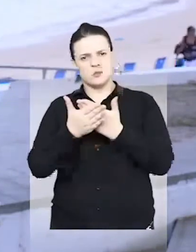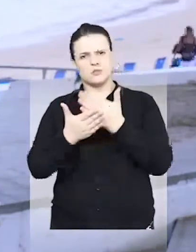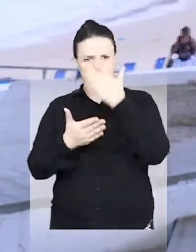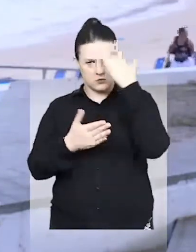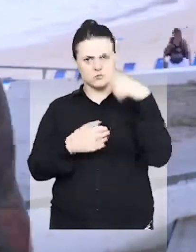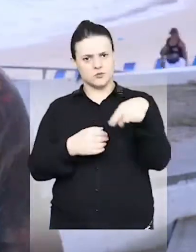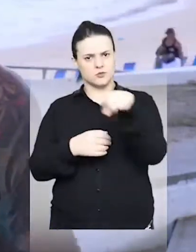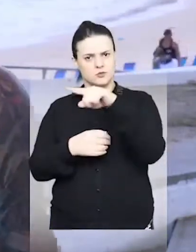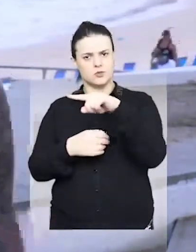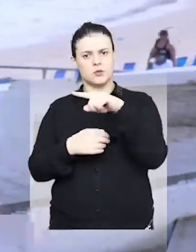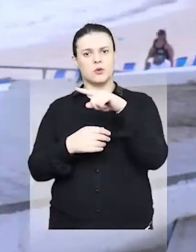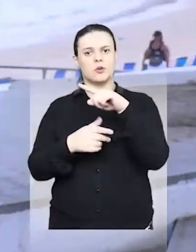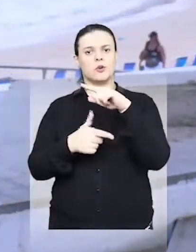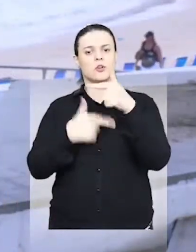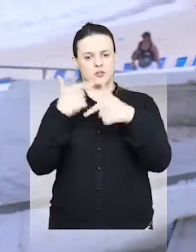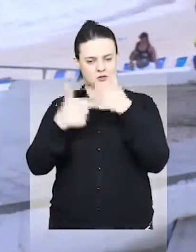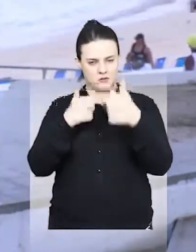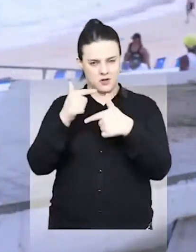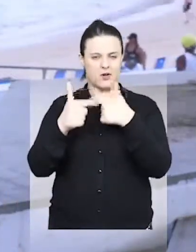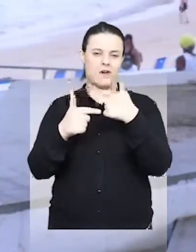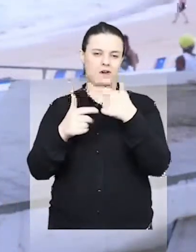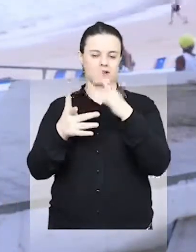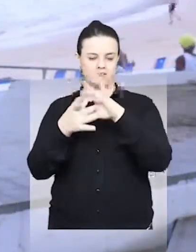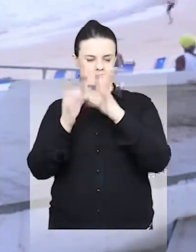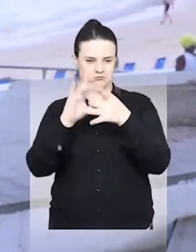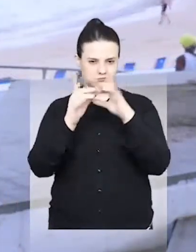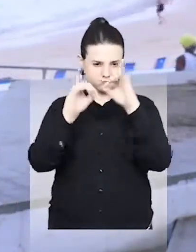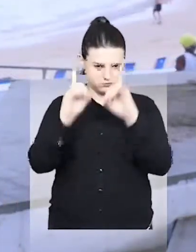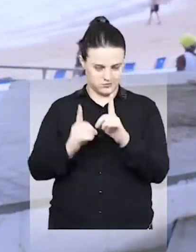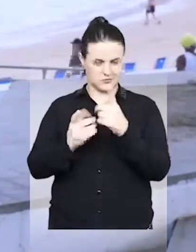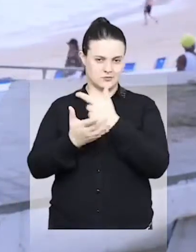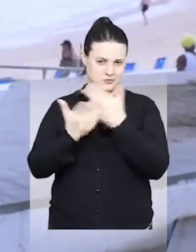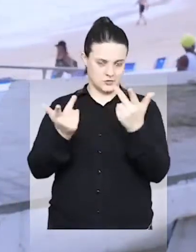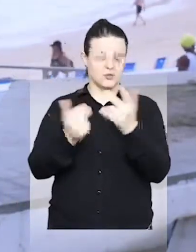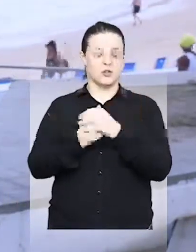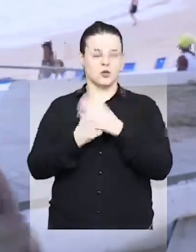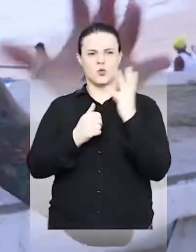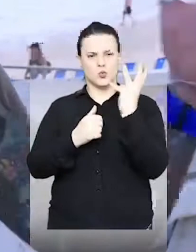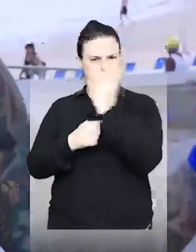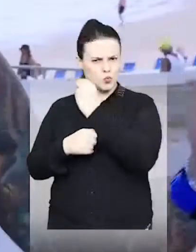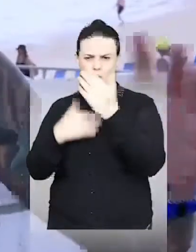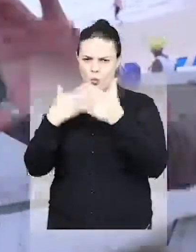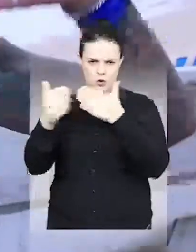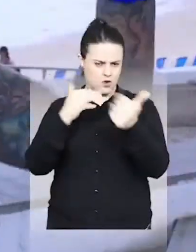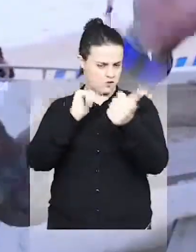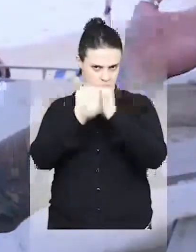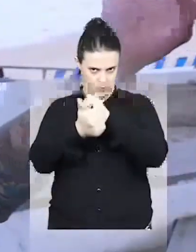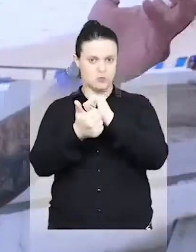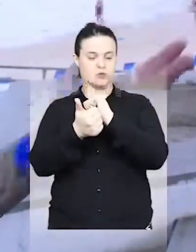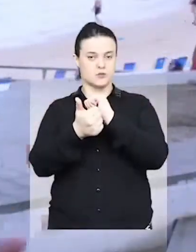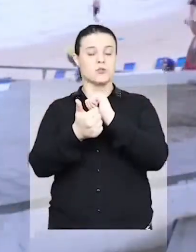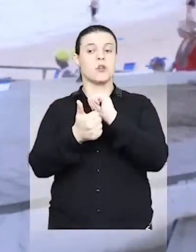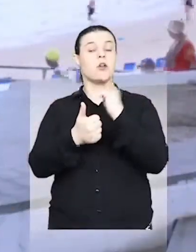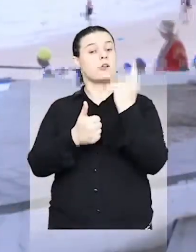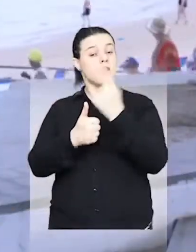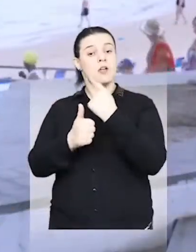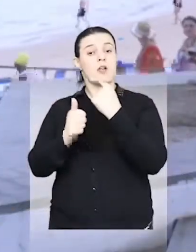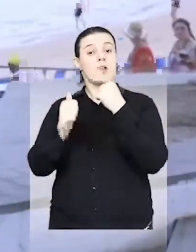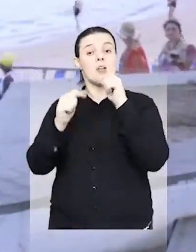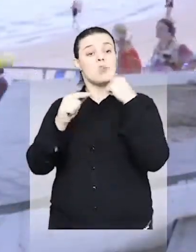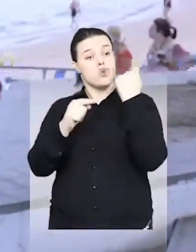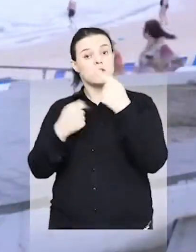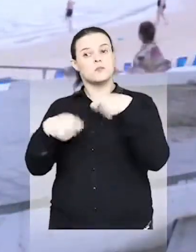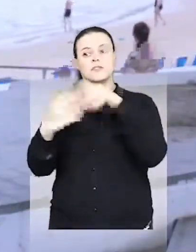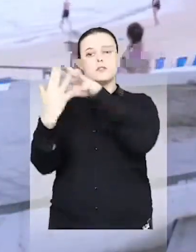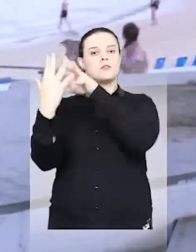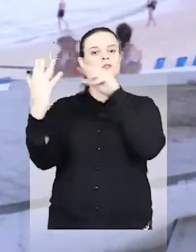um pessoal para triatleta, para triatlon, ou então para atleta em geral, de qualquer modalidade que seja, é um espelho